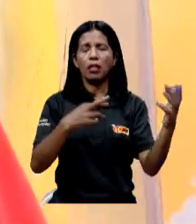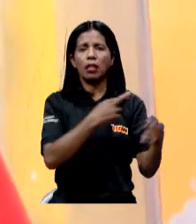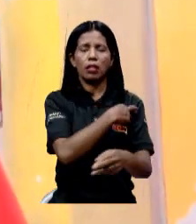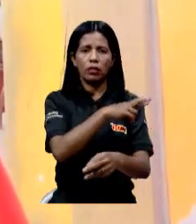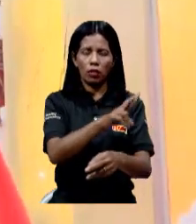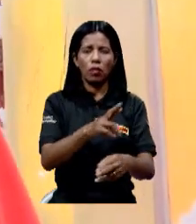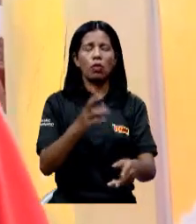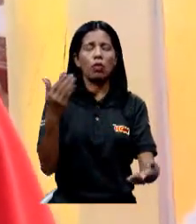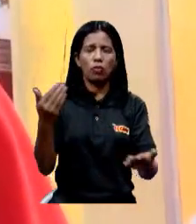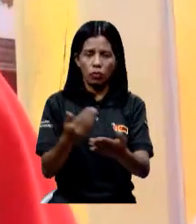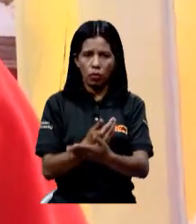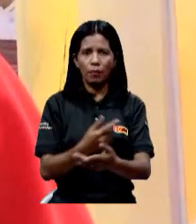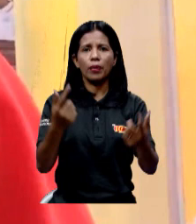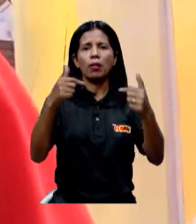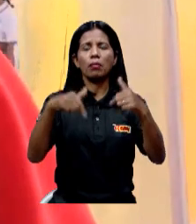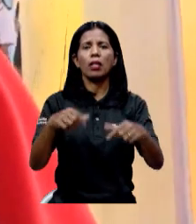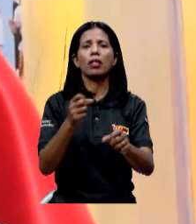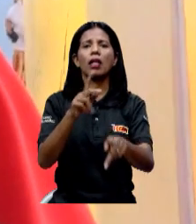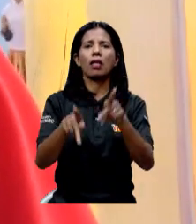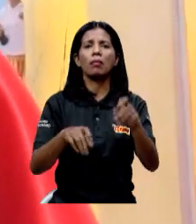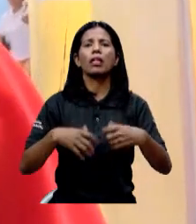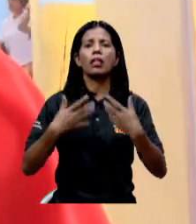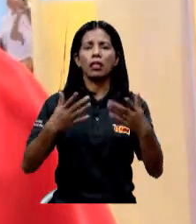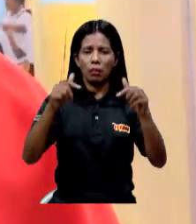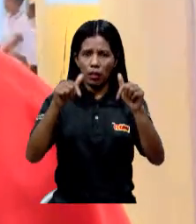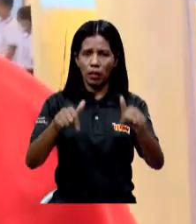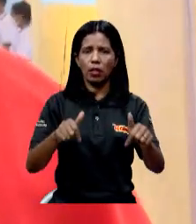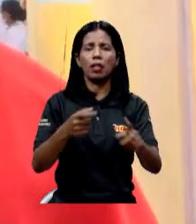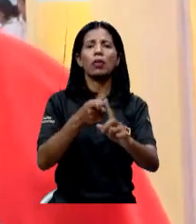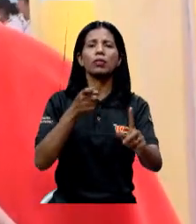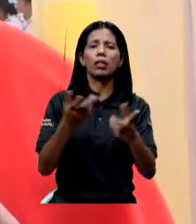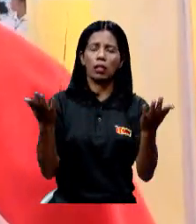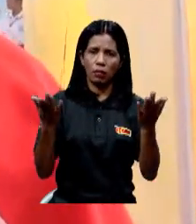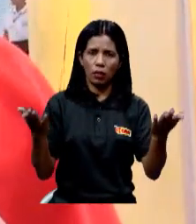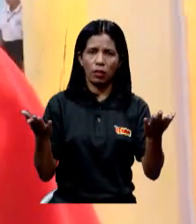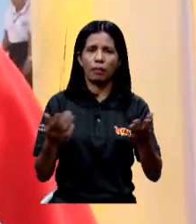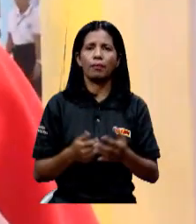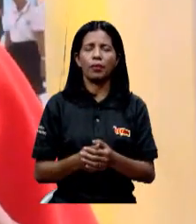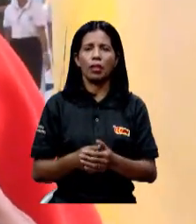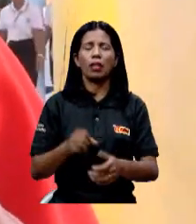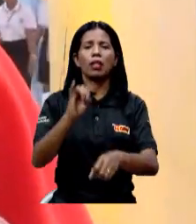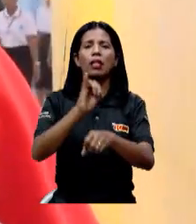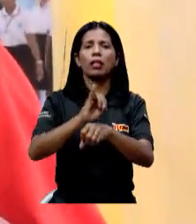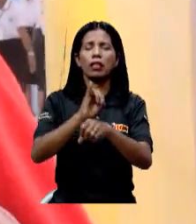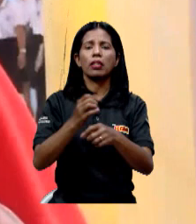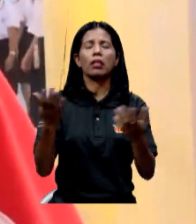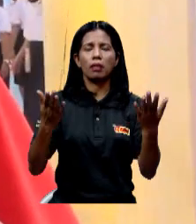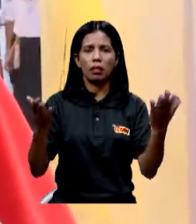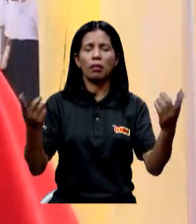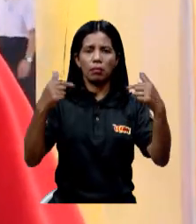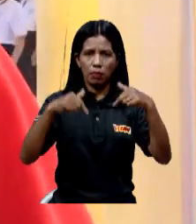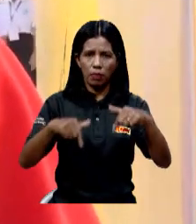tingi leirum satoro o mai ne oni e mana hira makene o mai sinebe o oni igreja ne hinebe mas como